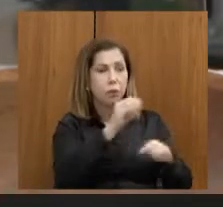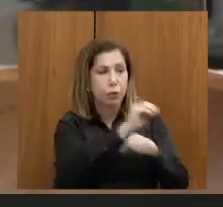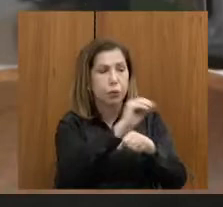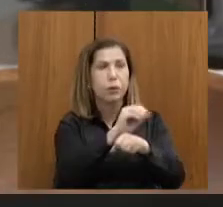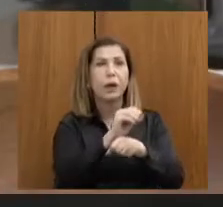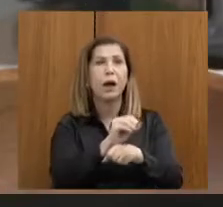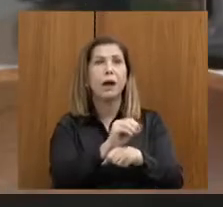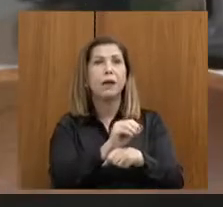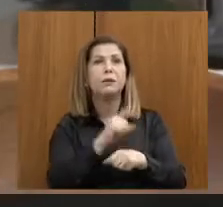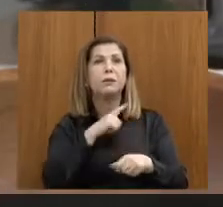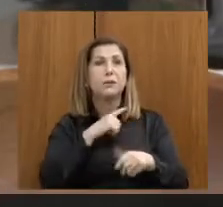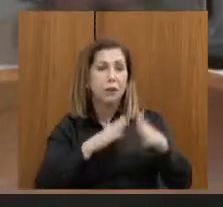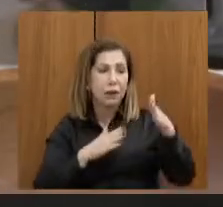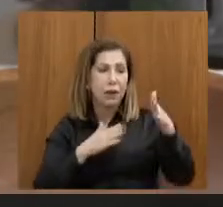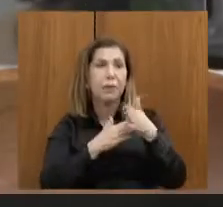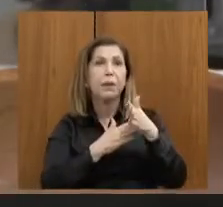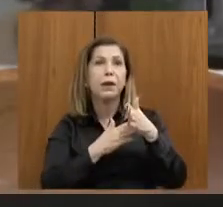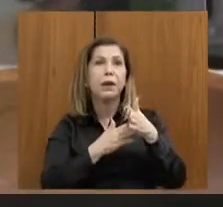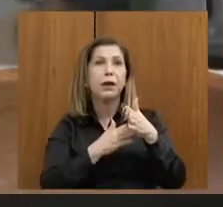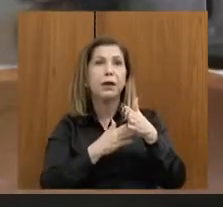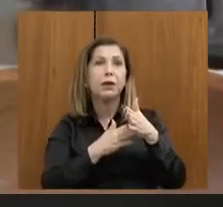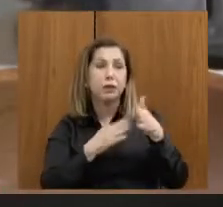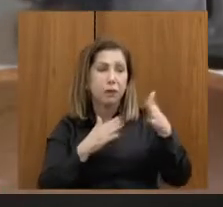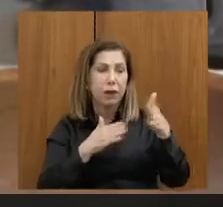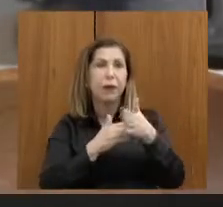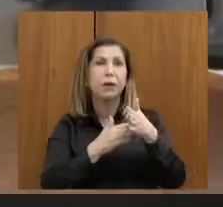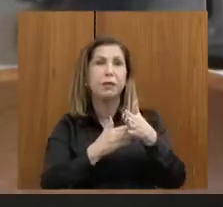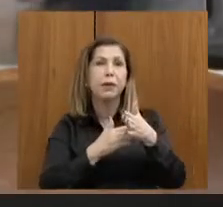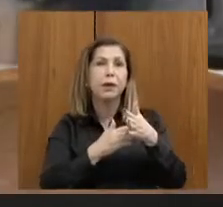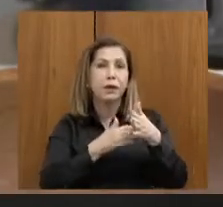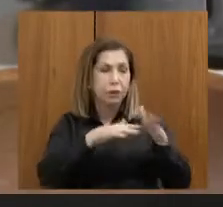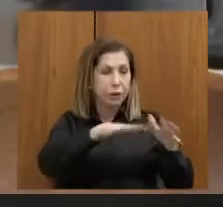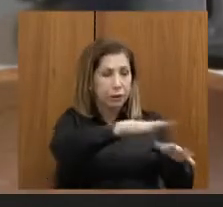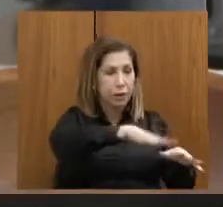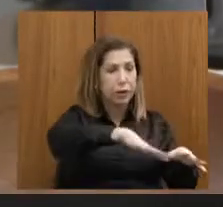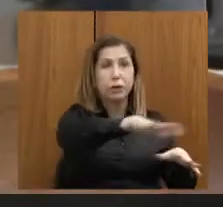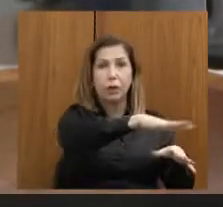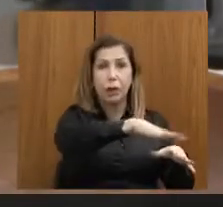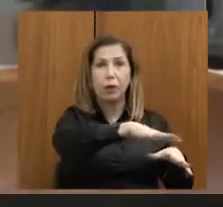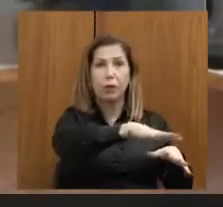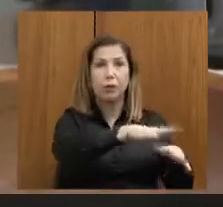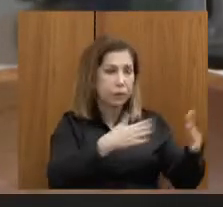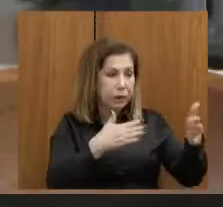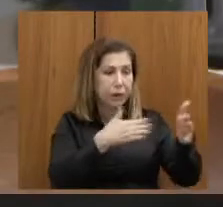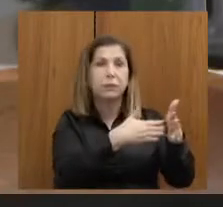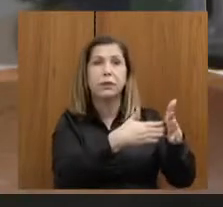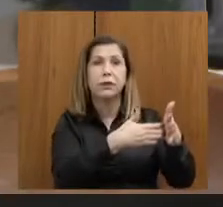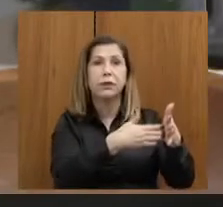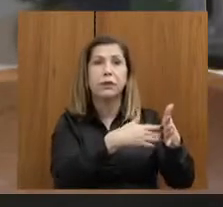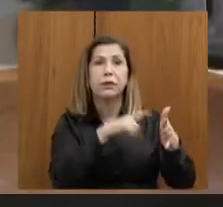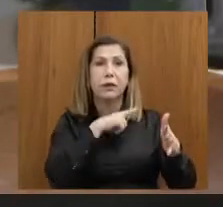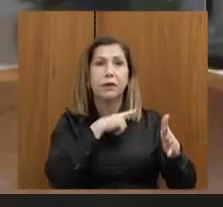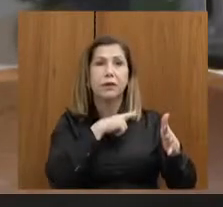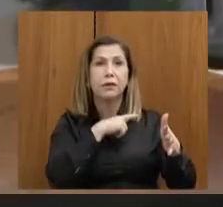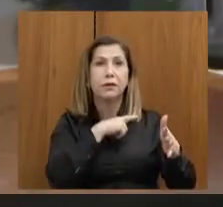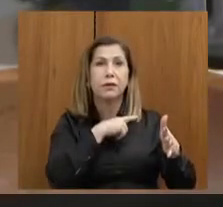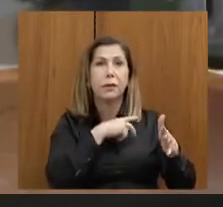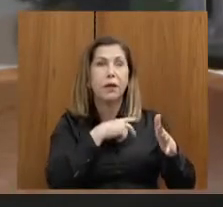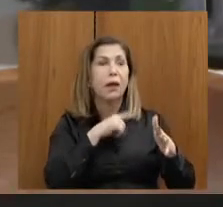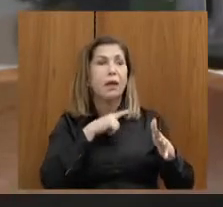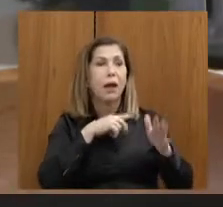e nos limita o tempo de nos produzir dentro do nosso território Por que limita o nosso território não